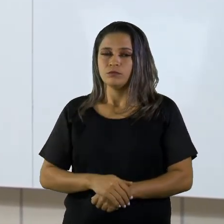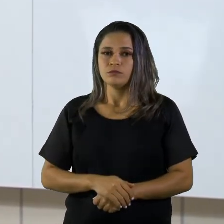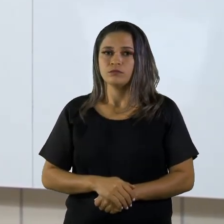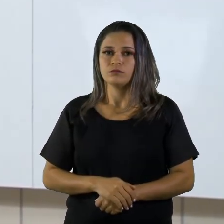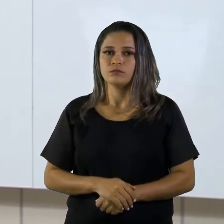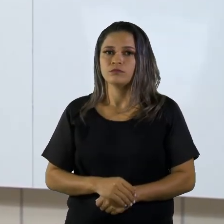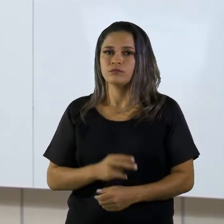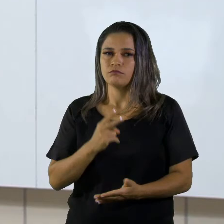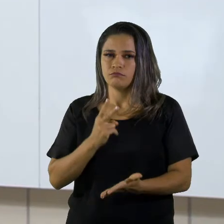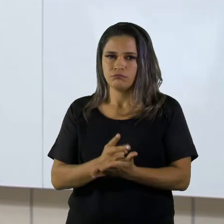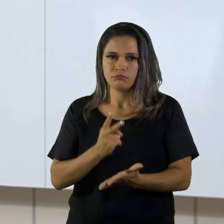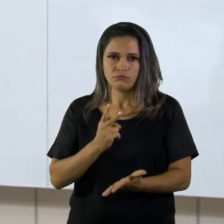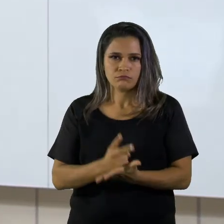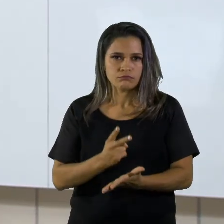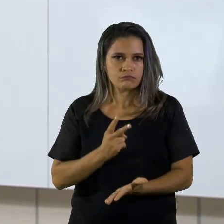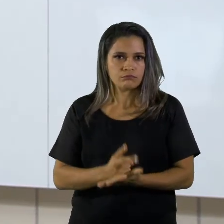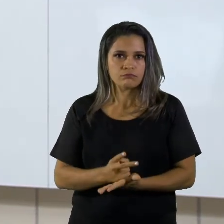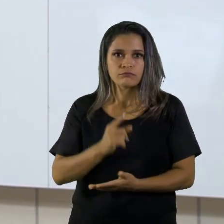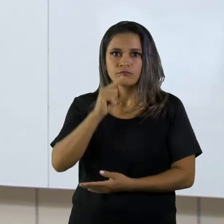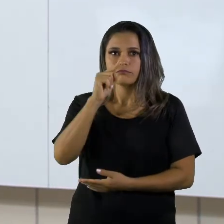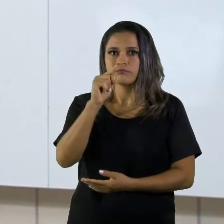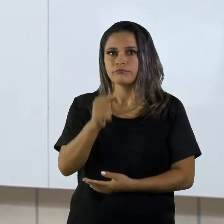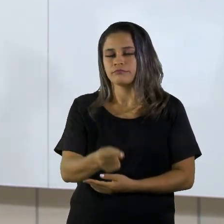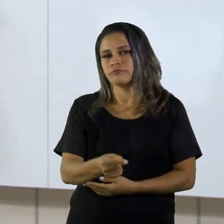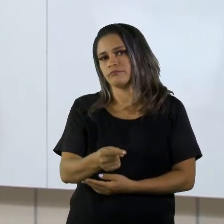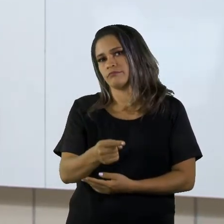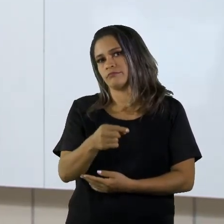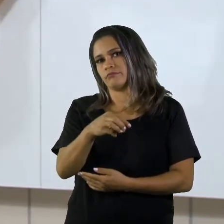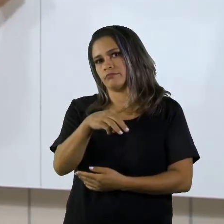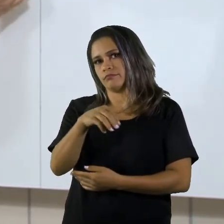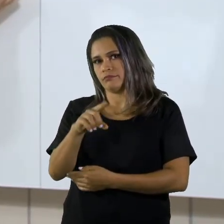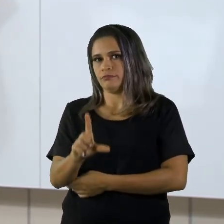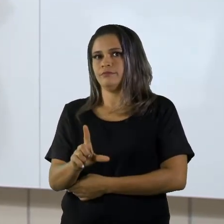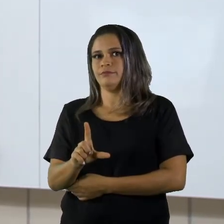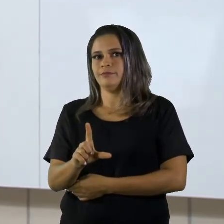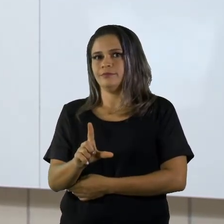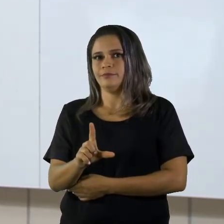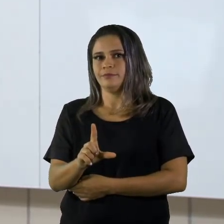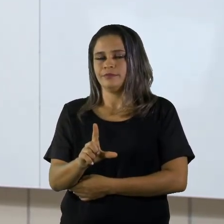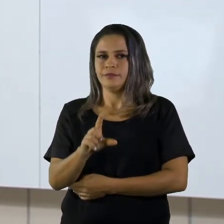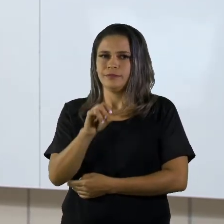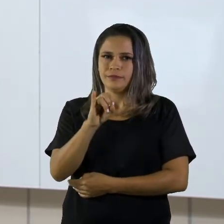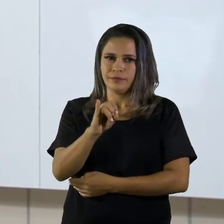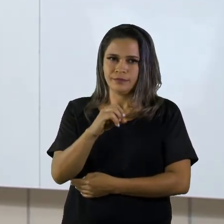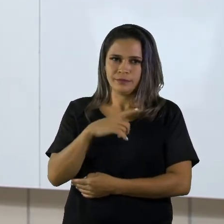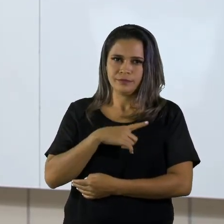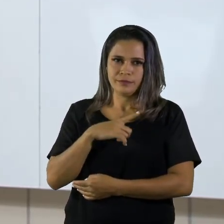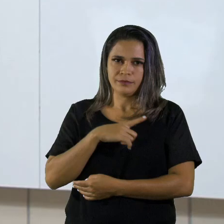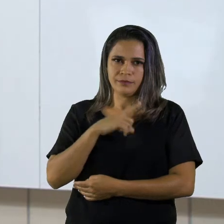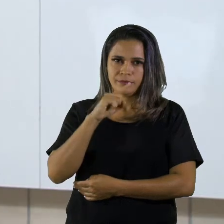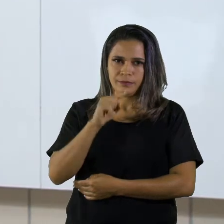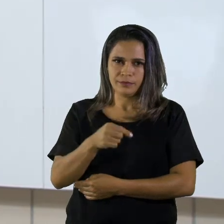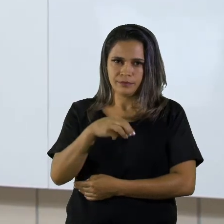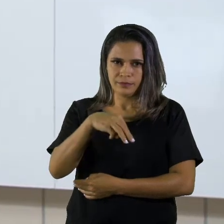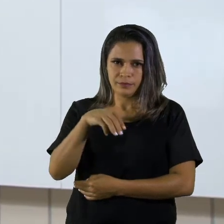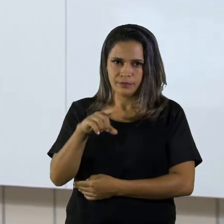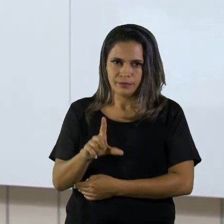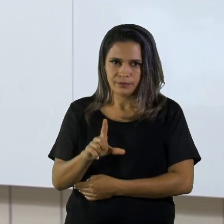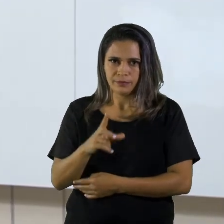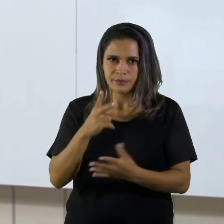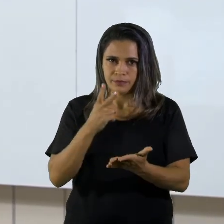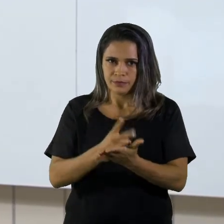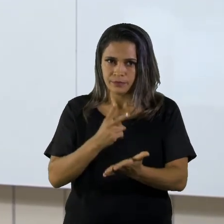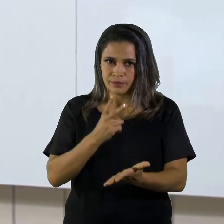é a mesma coisa que 1000 mililitros. Então, se eu tenho 1000 mililitros, é a